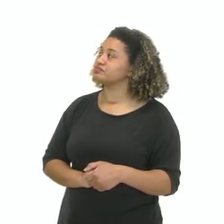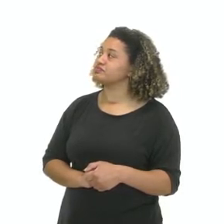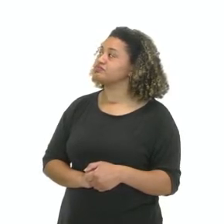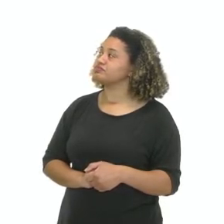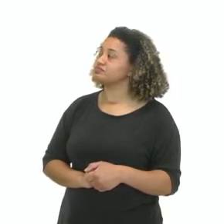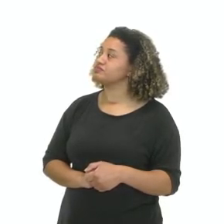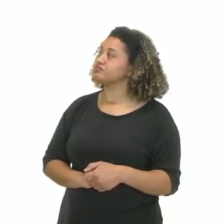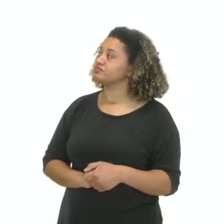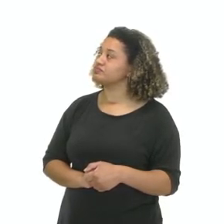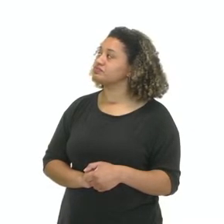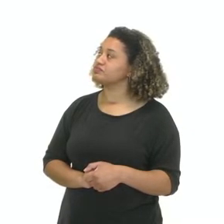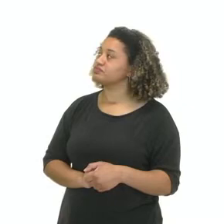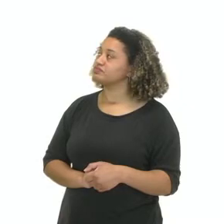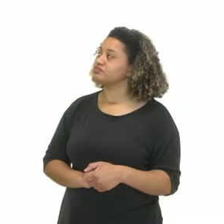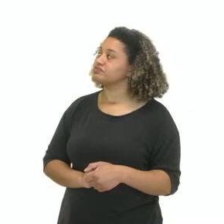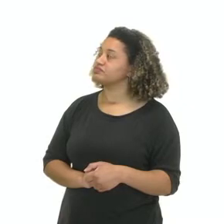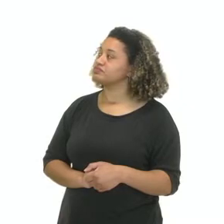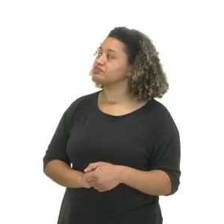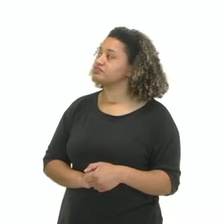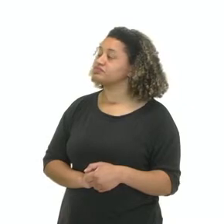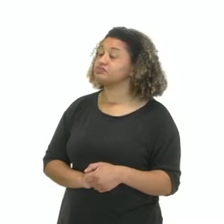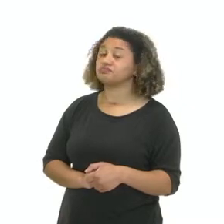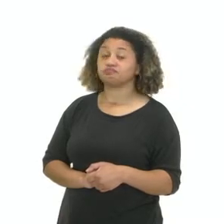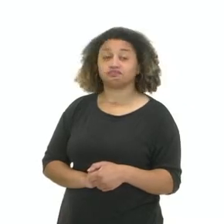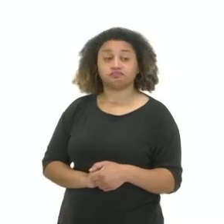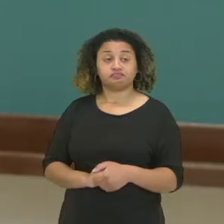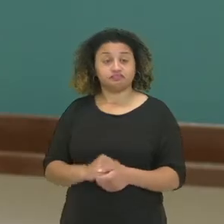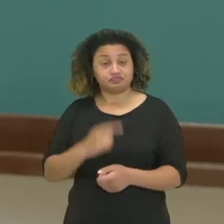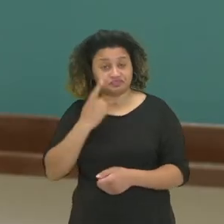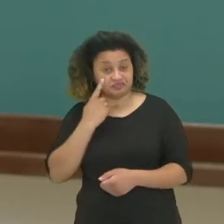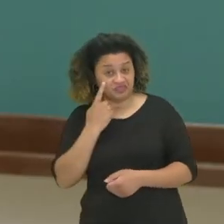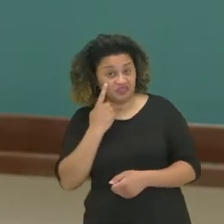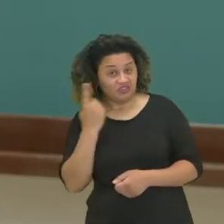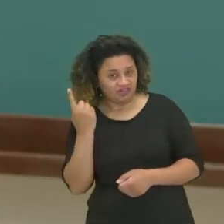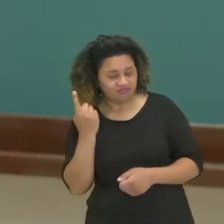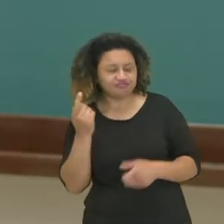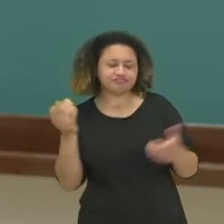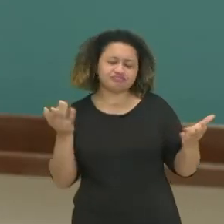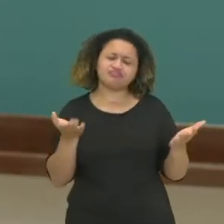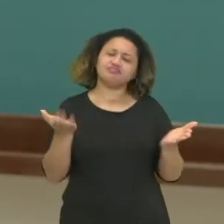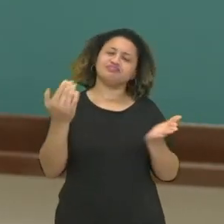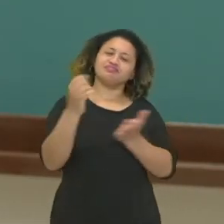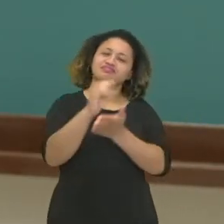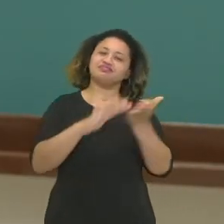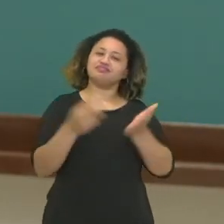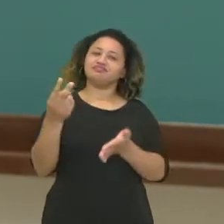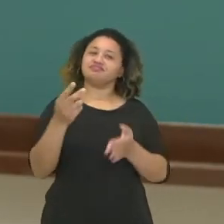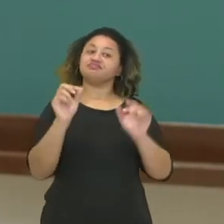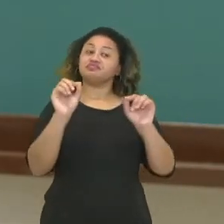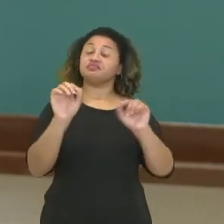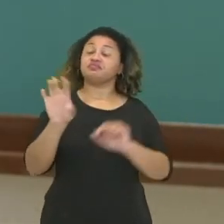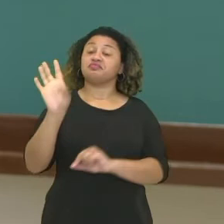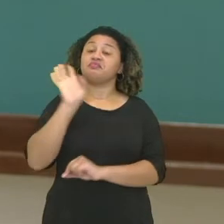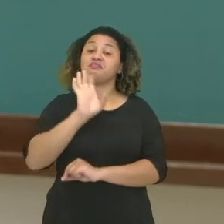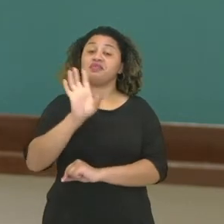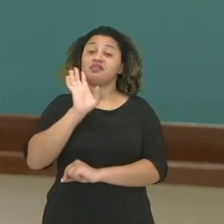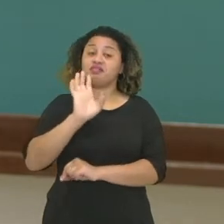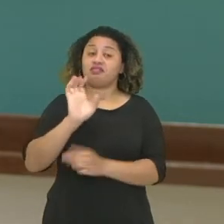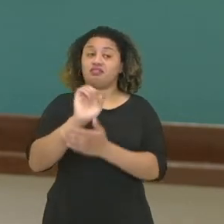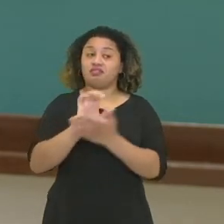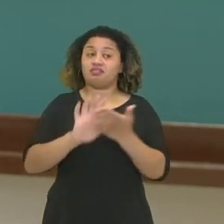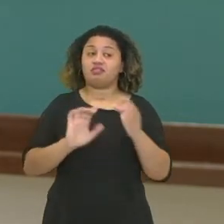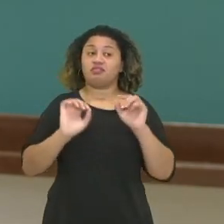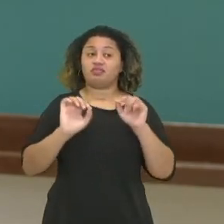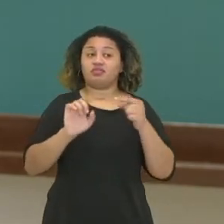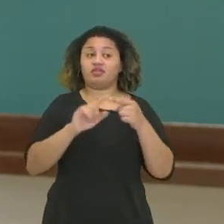resultado, verdadeiramente cristão. A atividade 2 tem uma proposta bem bacana de atividade aqui